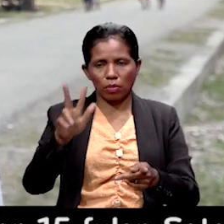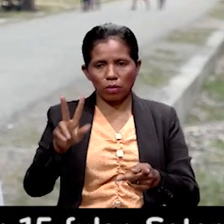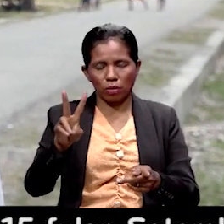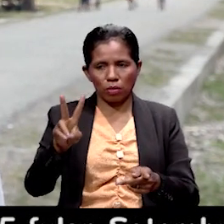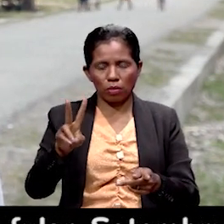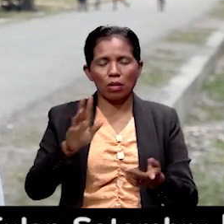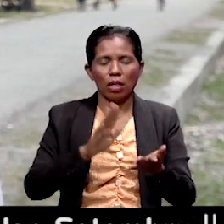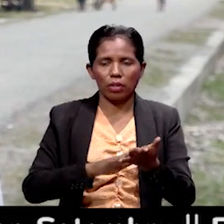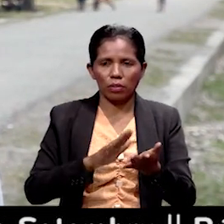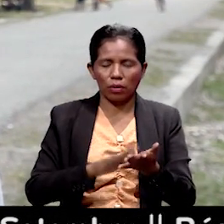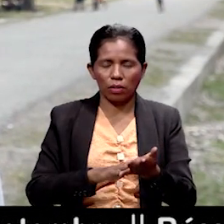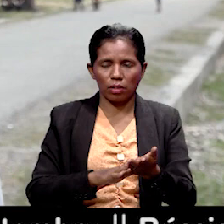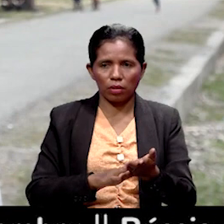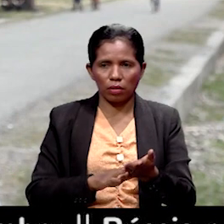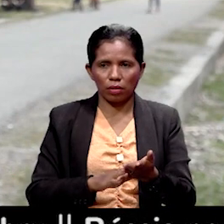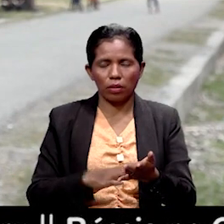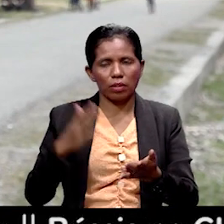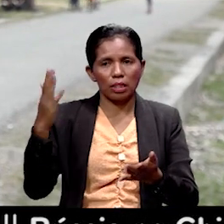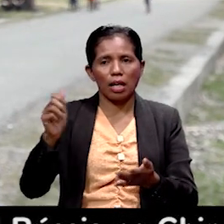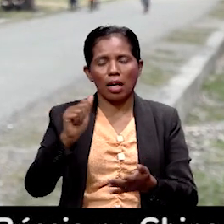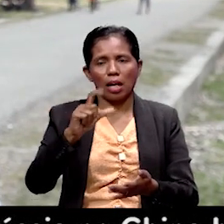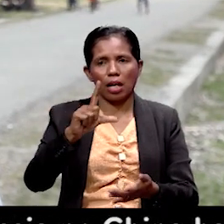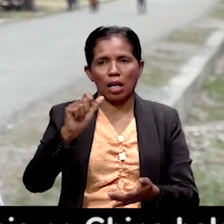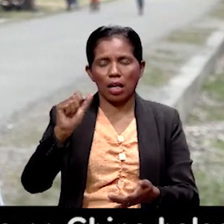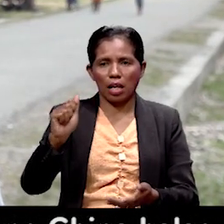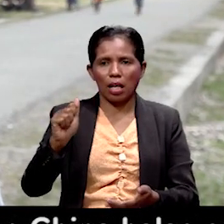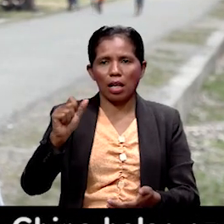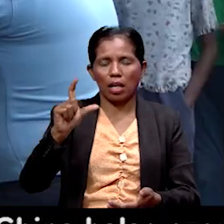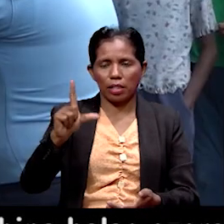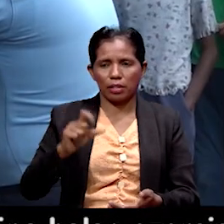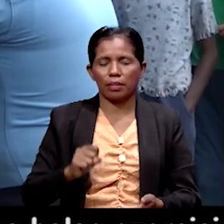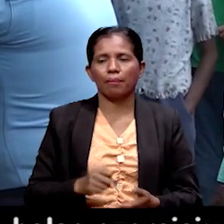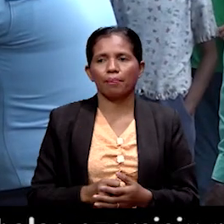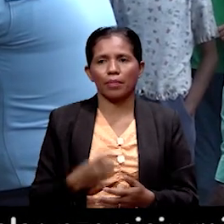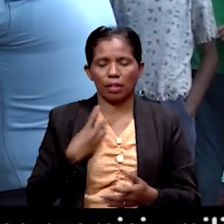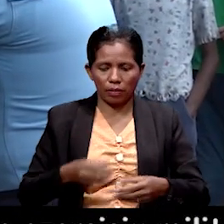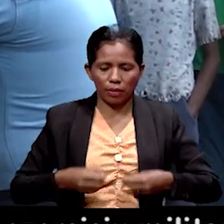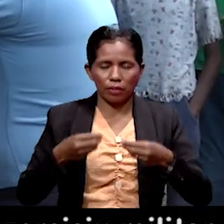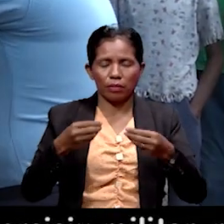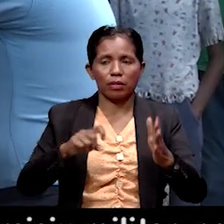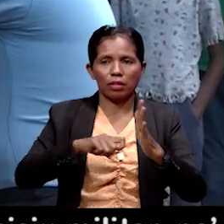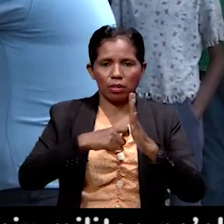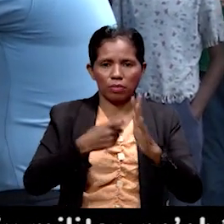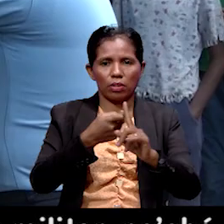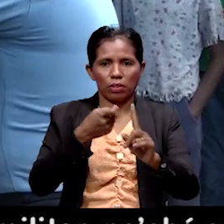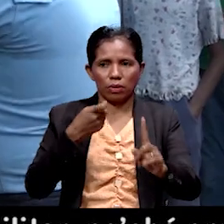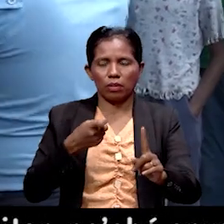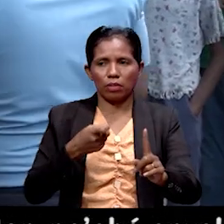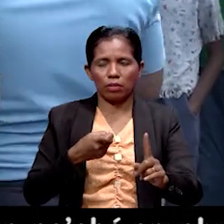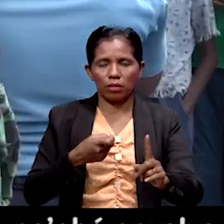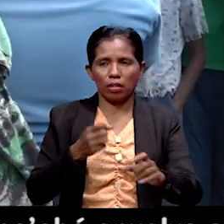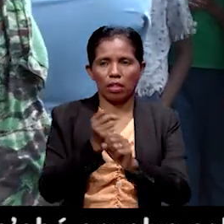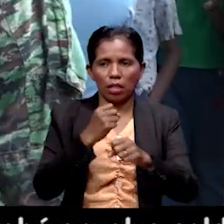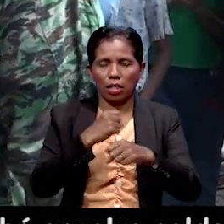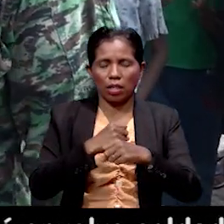escola tekni no escola Sant Antonio alas e e te entregamos, sabe, Rússia, a construção